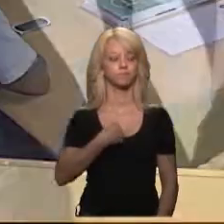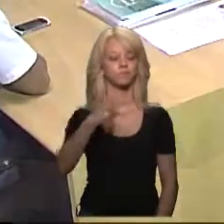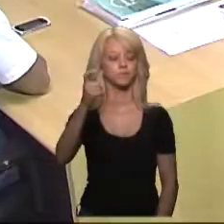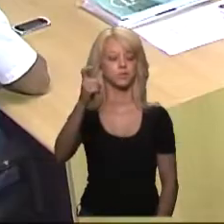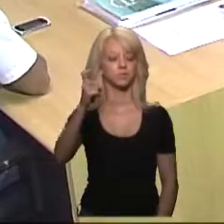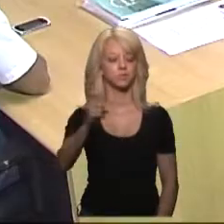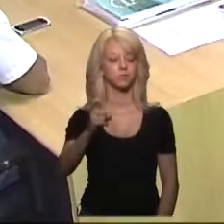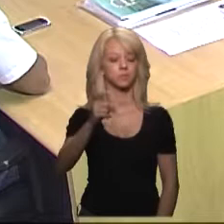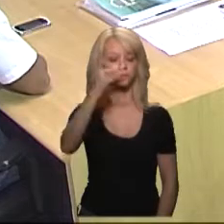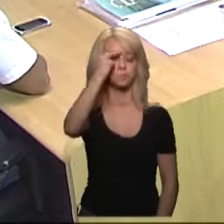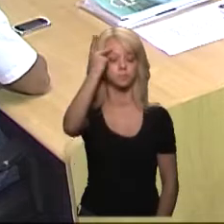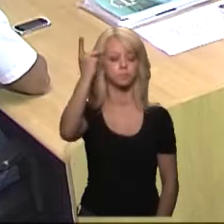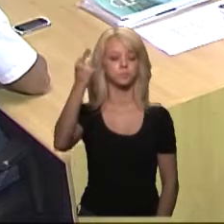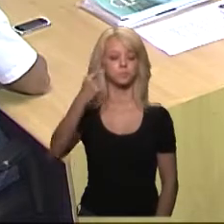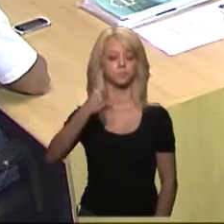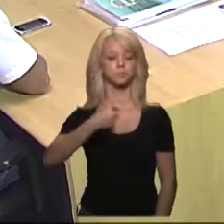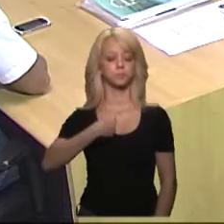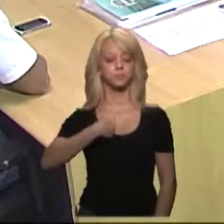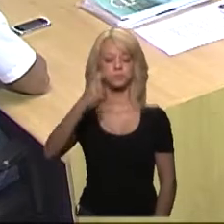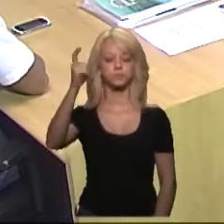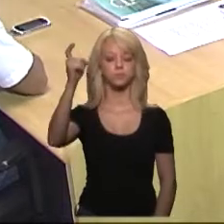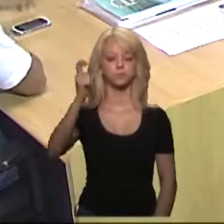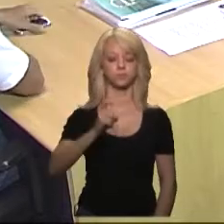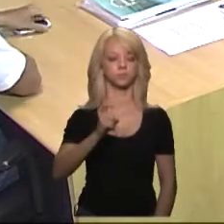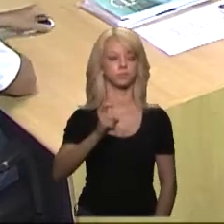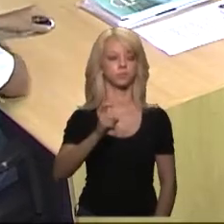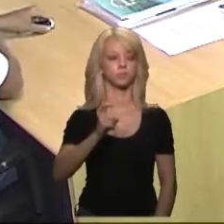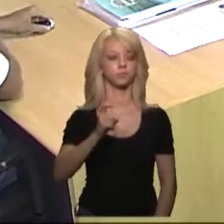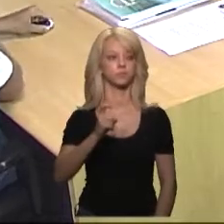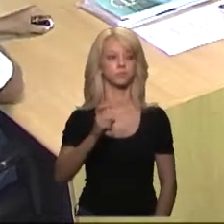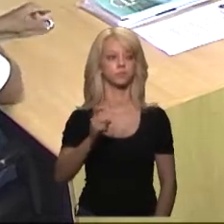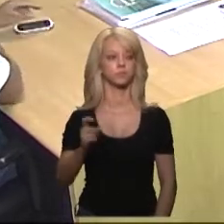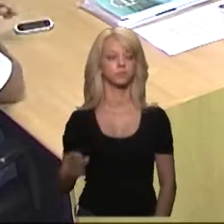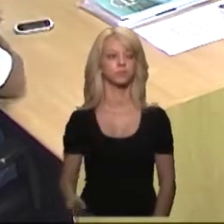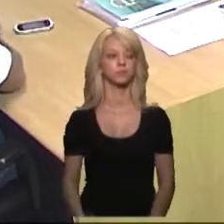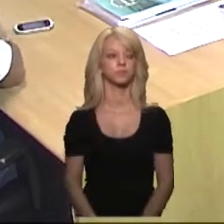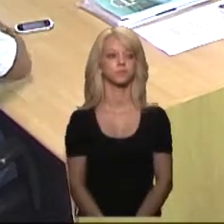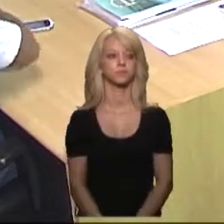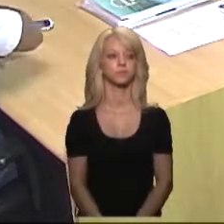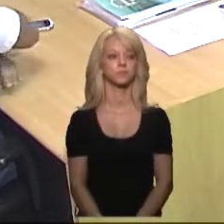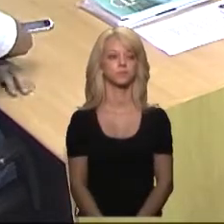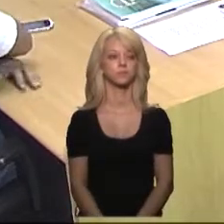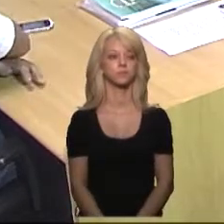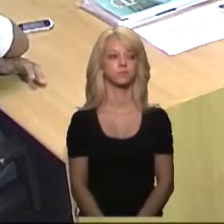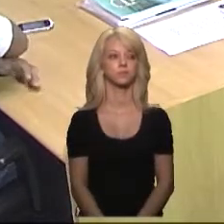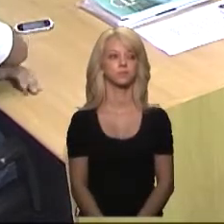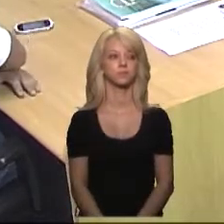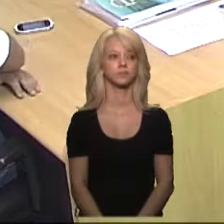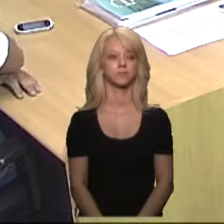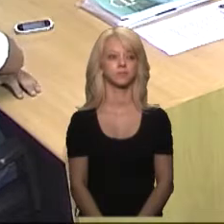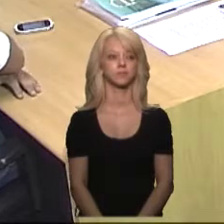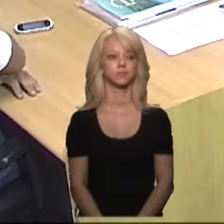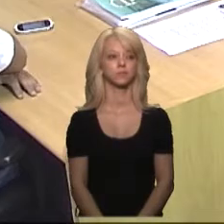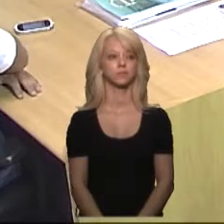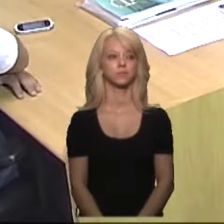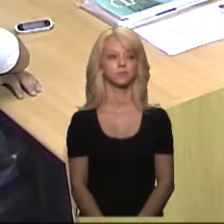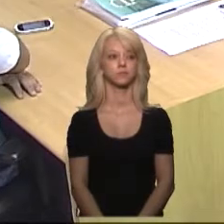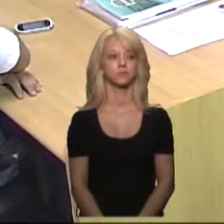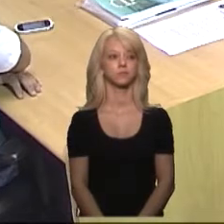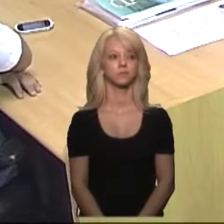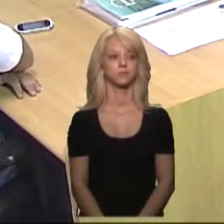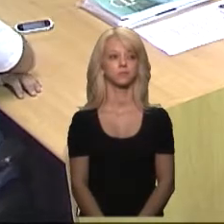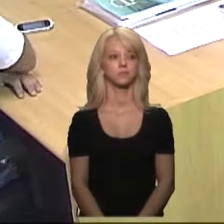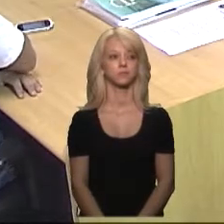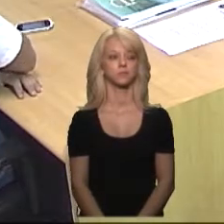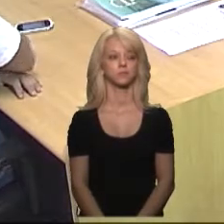também sei da onde eu saí. Não admito que Vossa Excelência faça assim. Não vem querer fazer discurso pra galera, não. Agora. Eu não tô aqui pra fazer